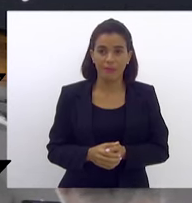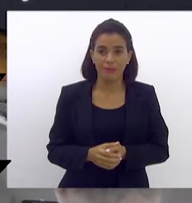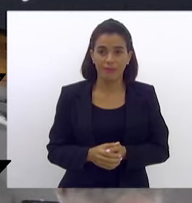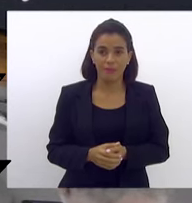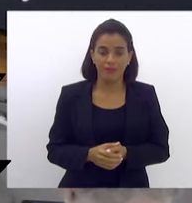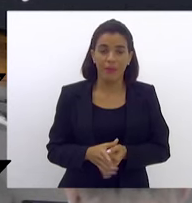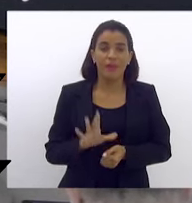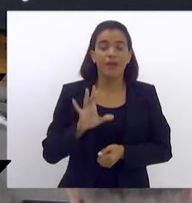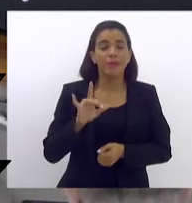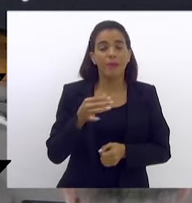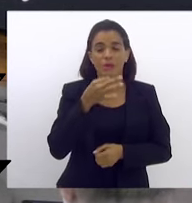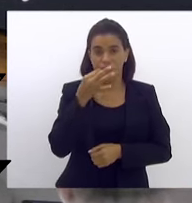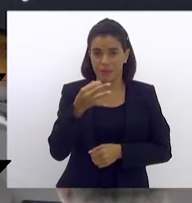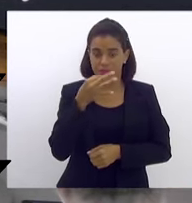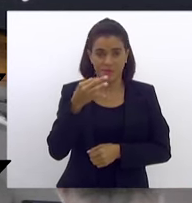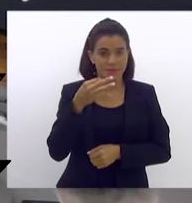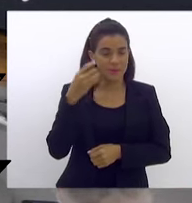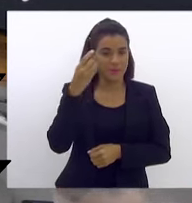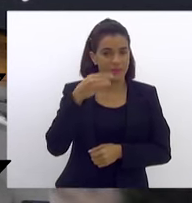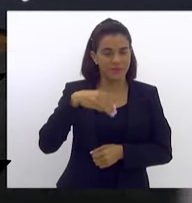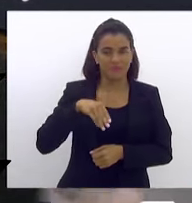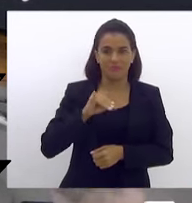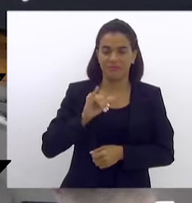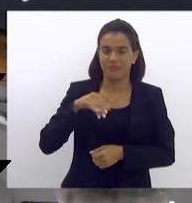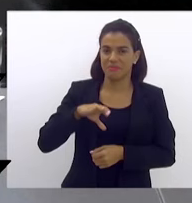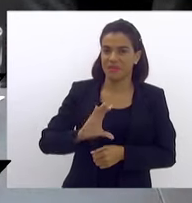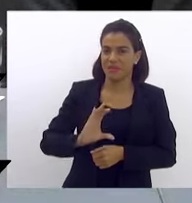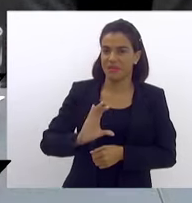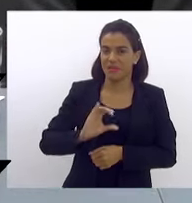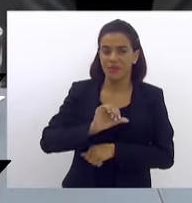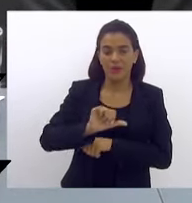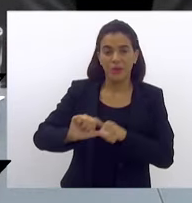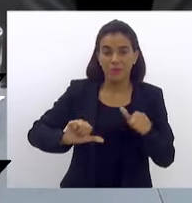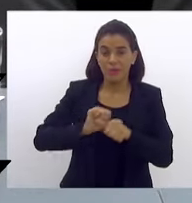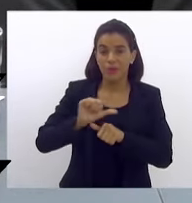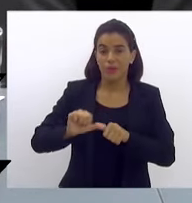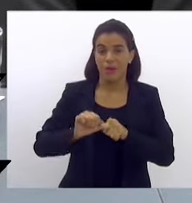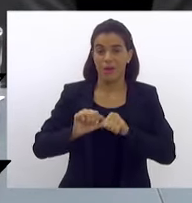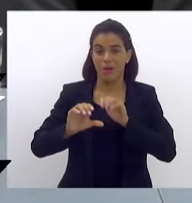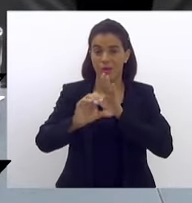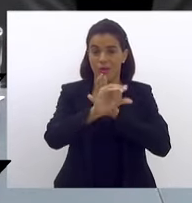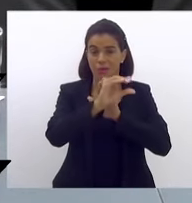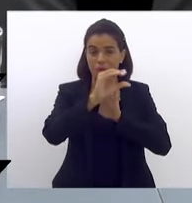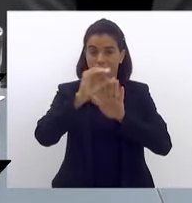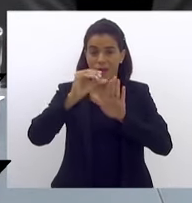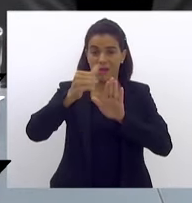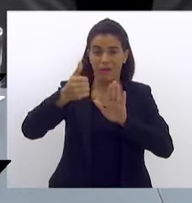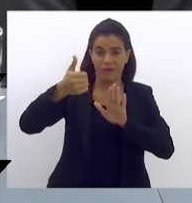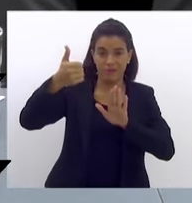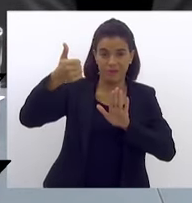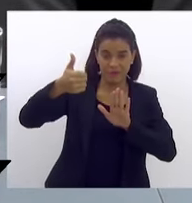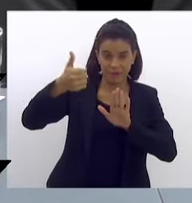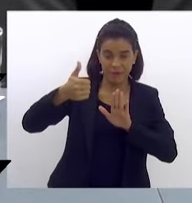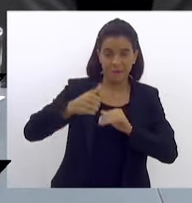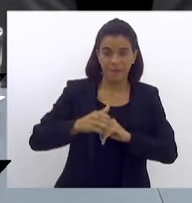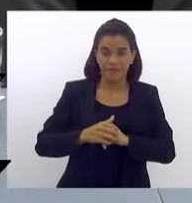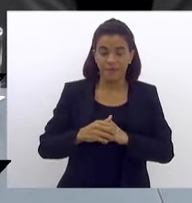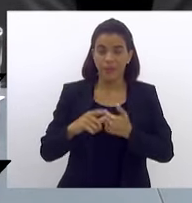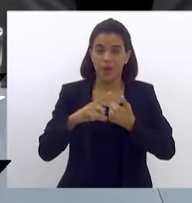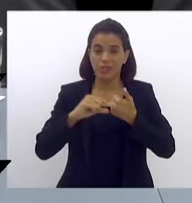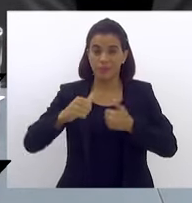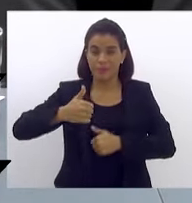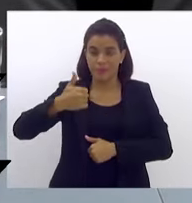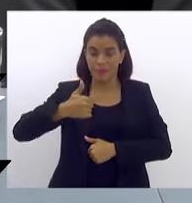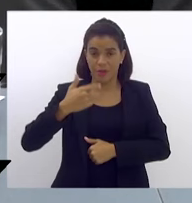deputado Carlos min de consertar o parágrafo primeiro do artigo primeiro porque olha que